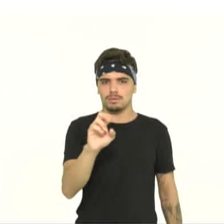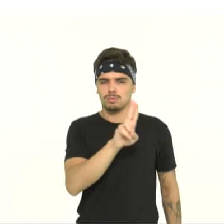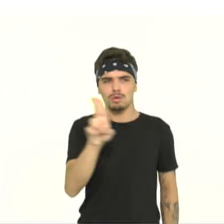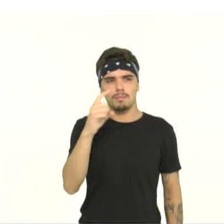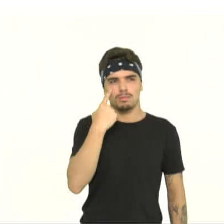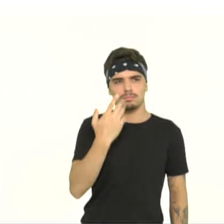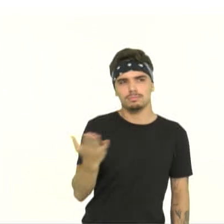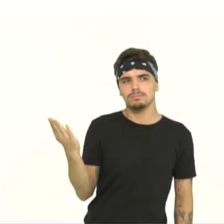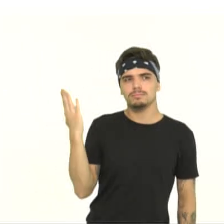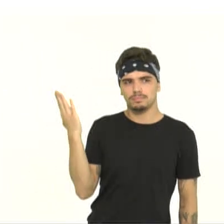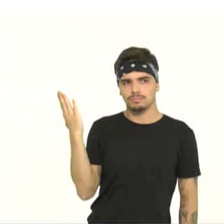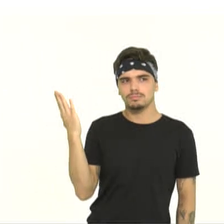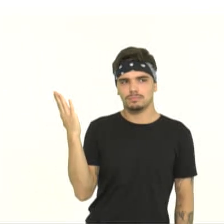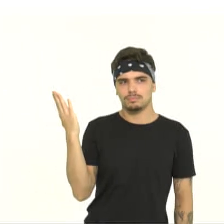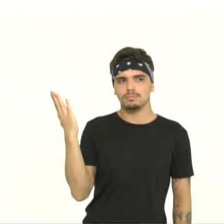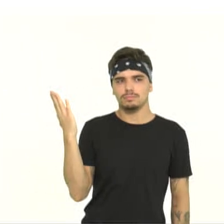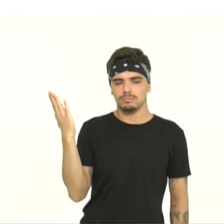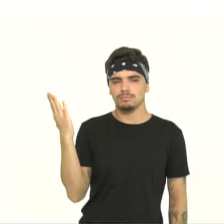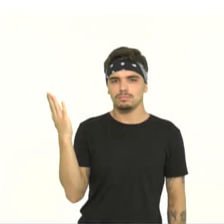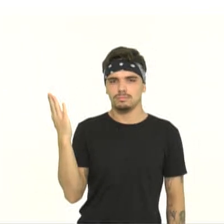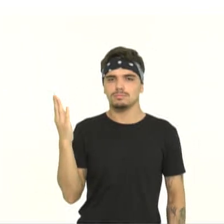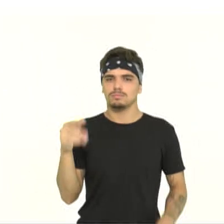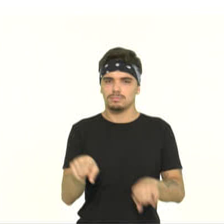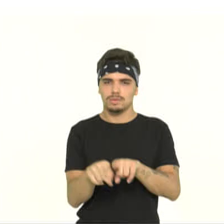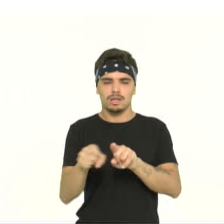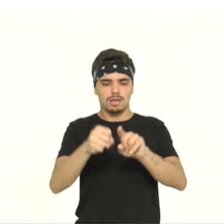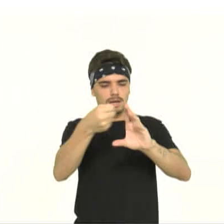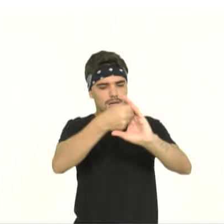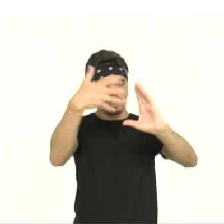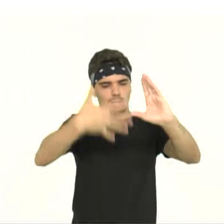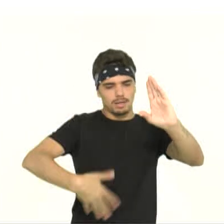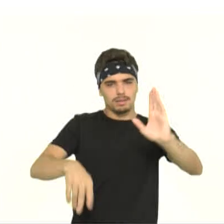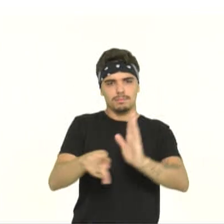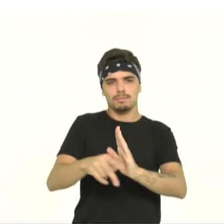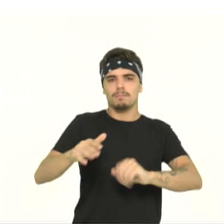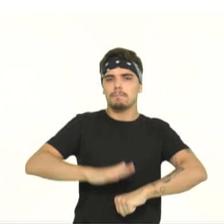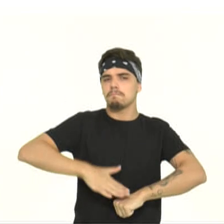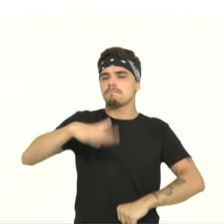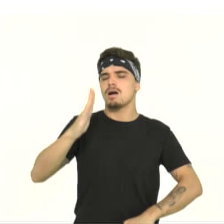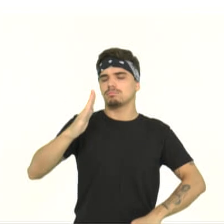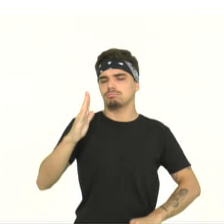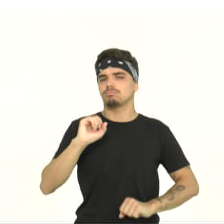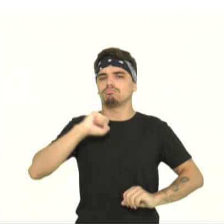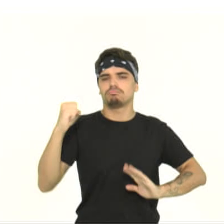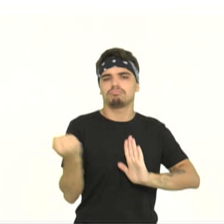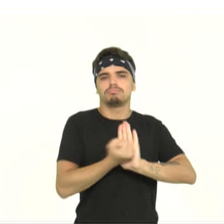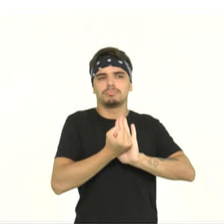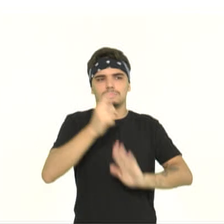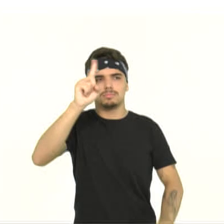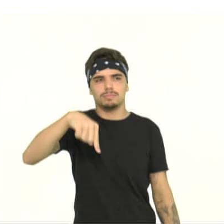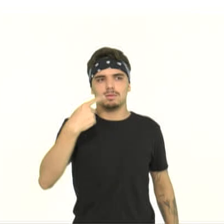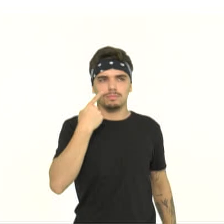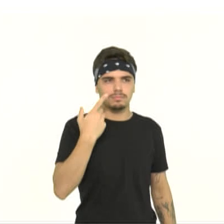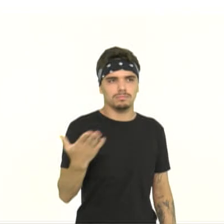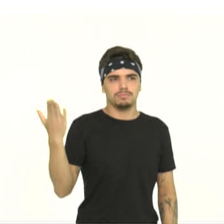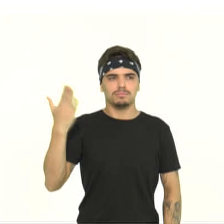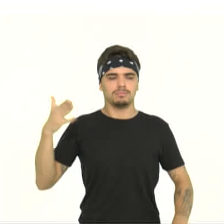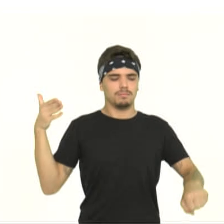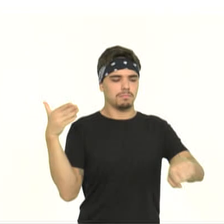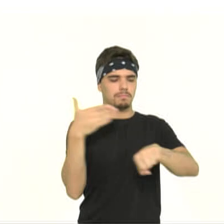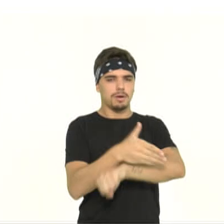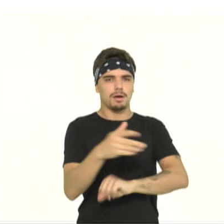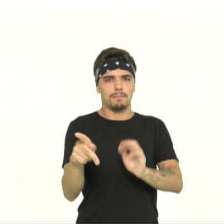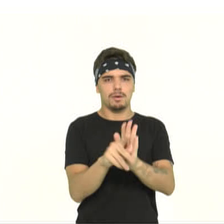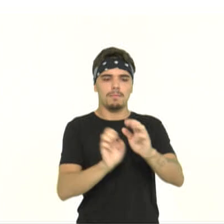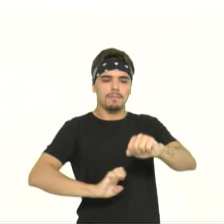italiano, stalinismo soviético, cujas características mais marcantes são as seguintes: interferência